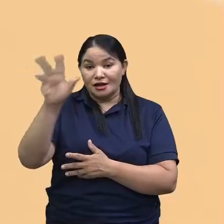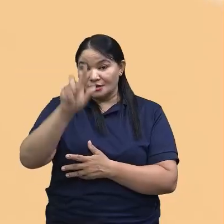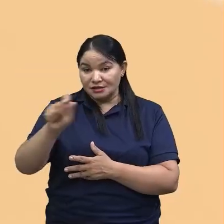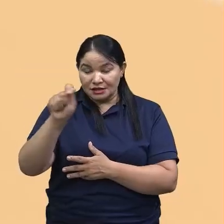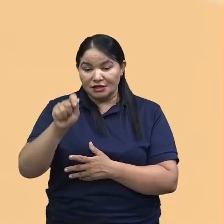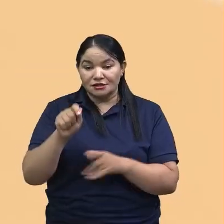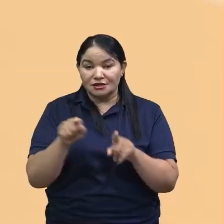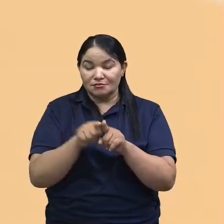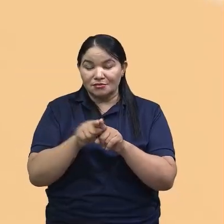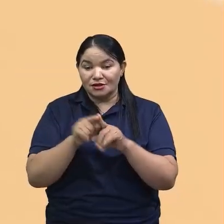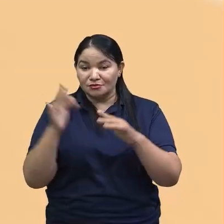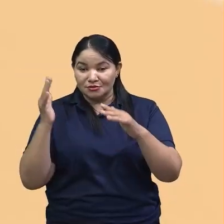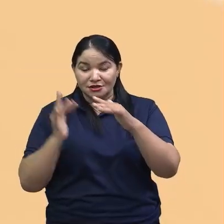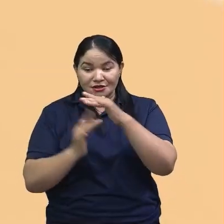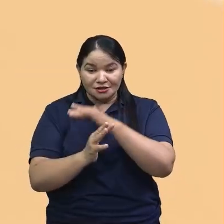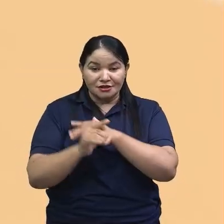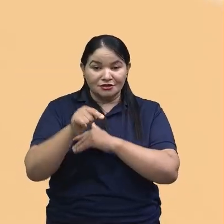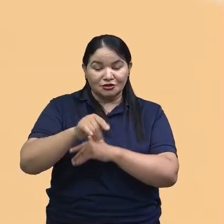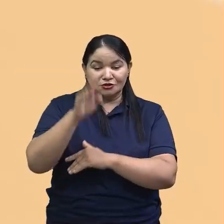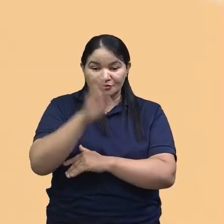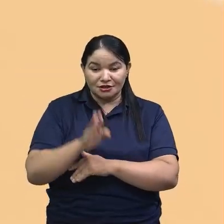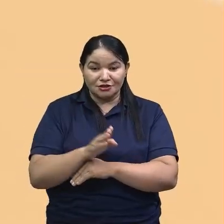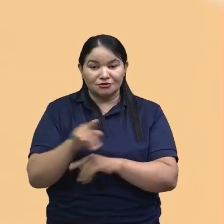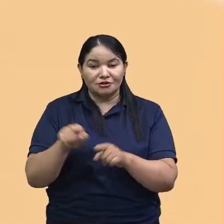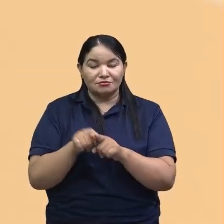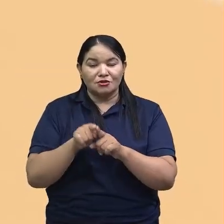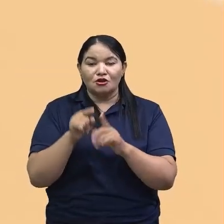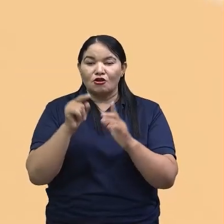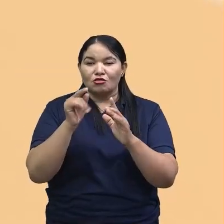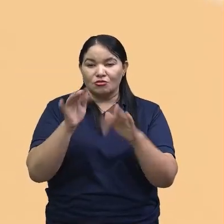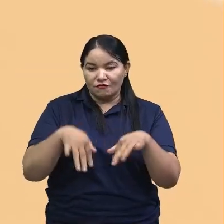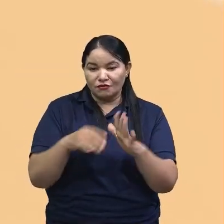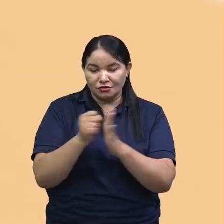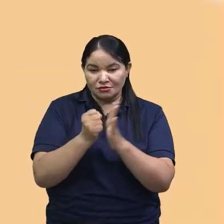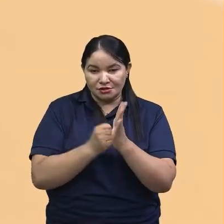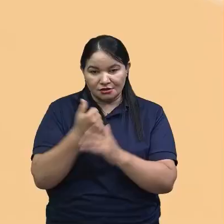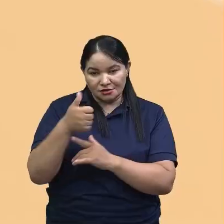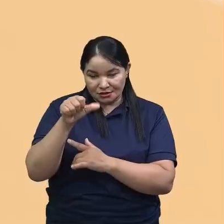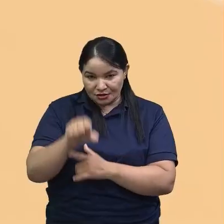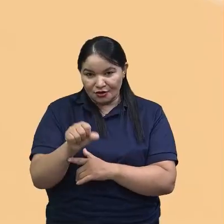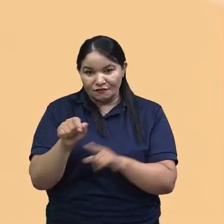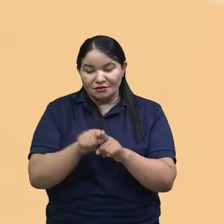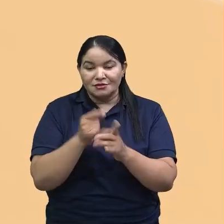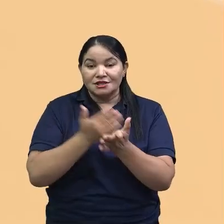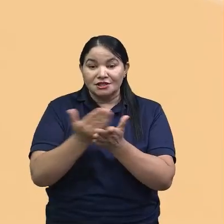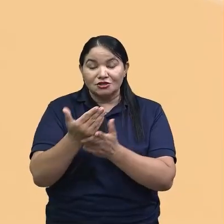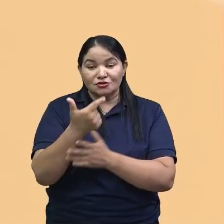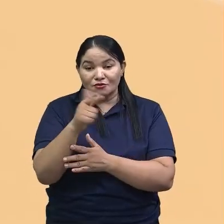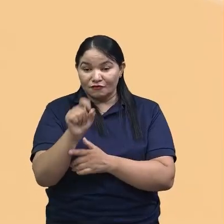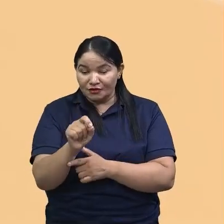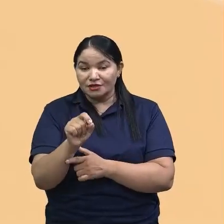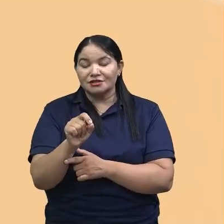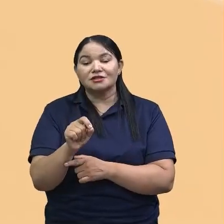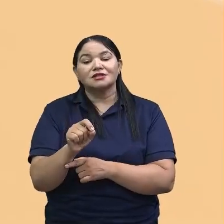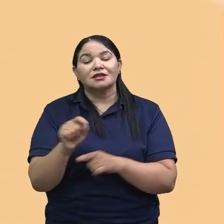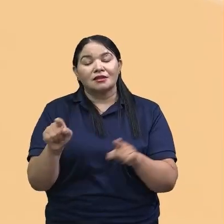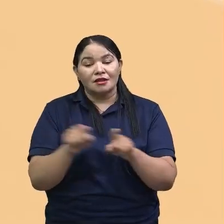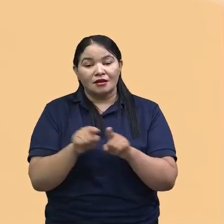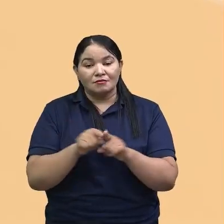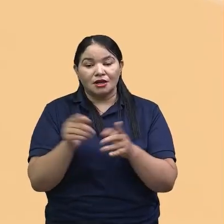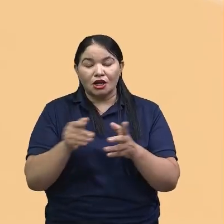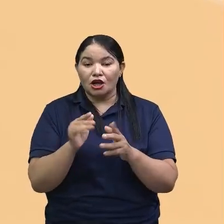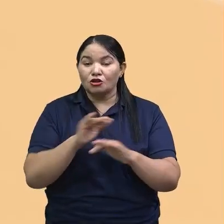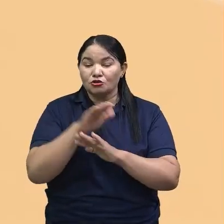acabaram migrando para o Brasil, sobretudo ali no final do século XIX e início do XX também, e toda